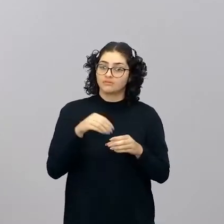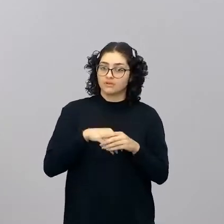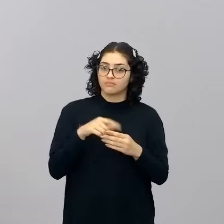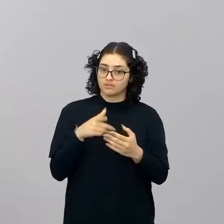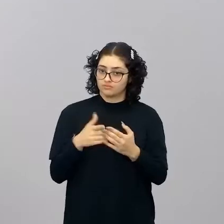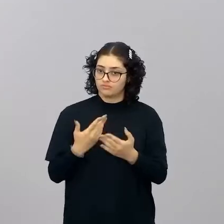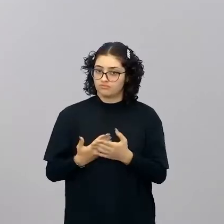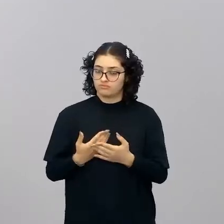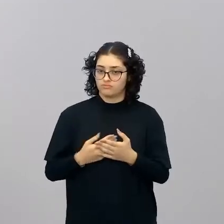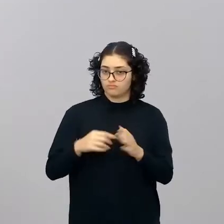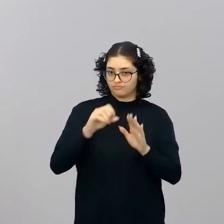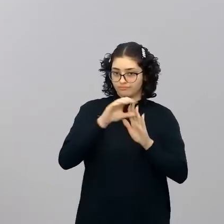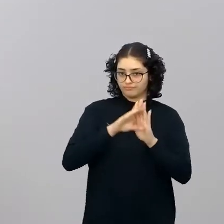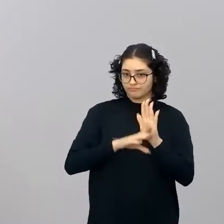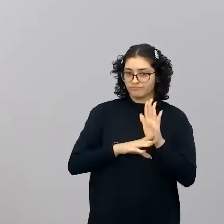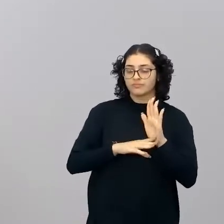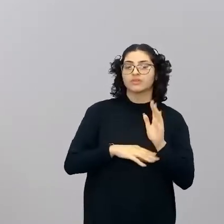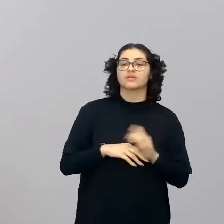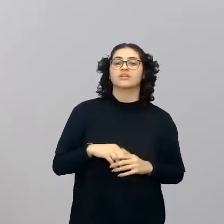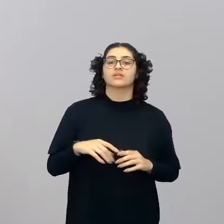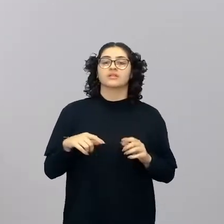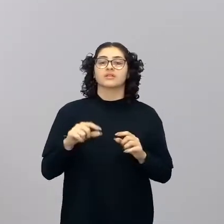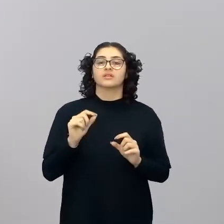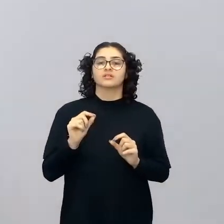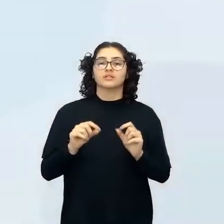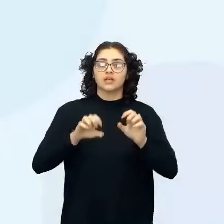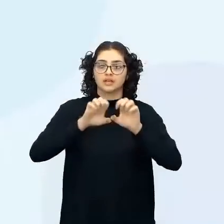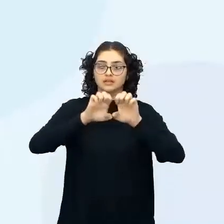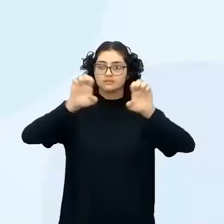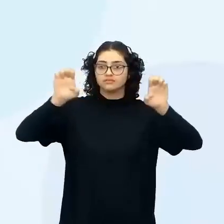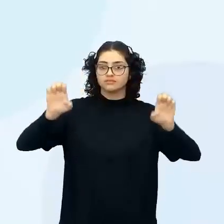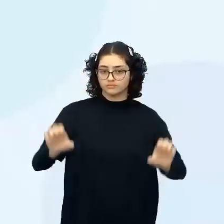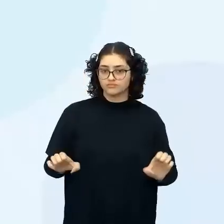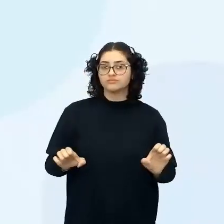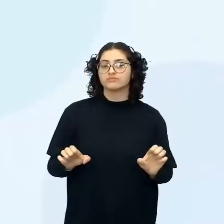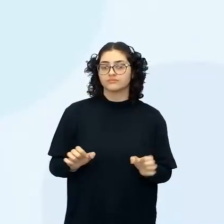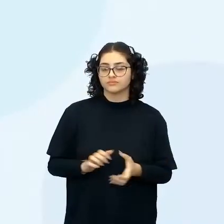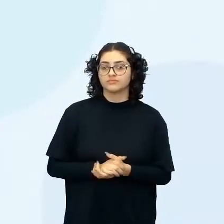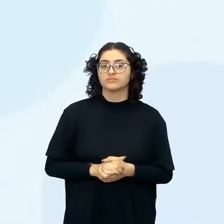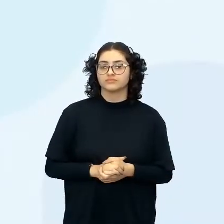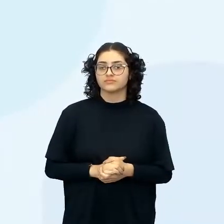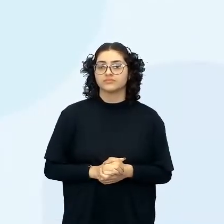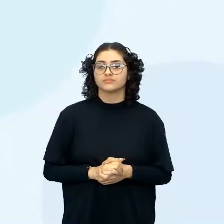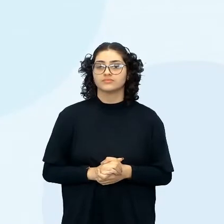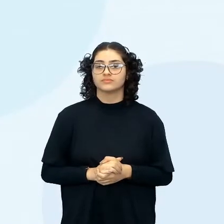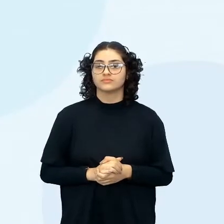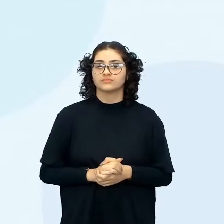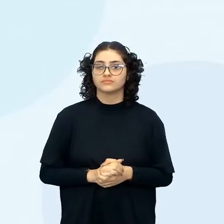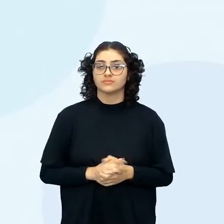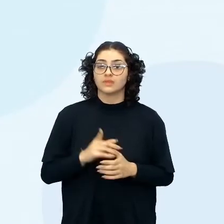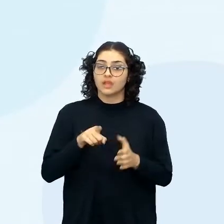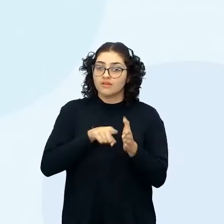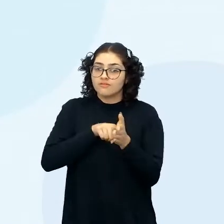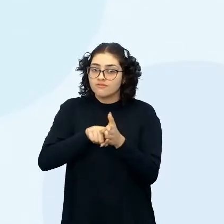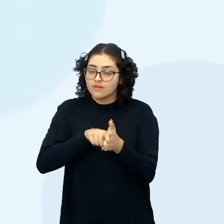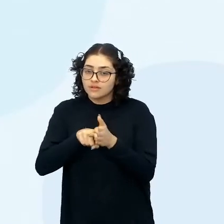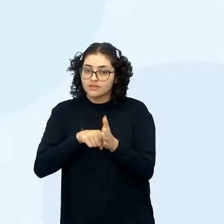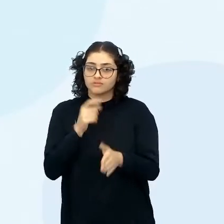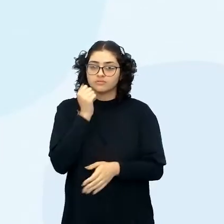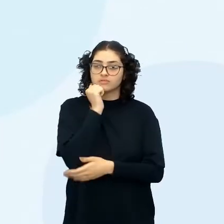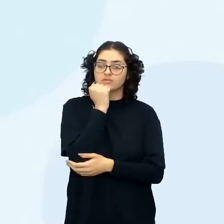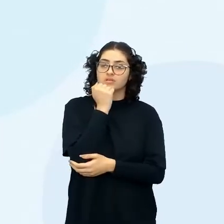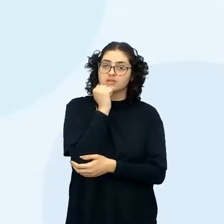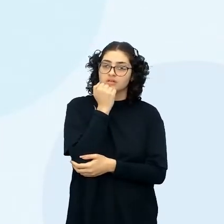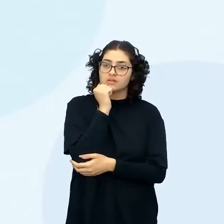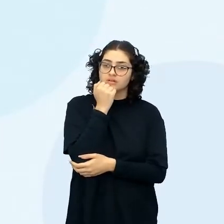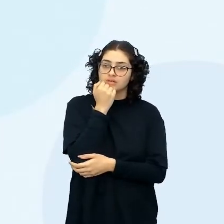também vai trabalhar aí, olha, com dois eixos estruturantes que seguem para vocês, que é o investigação científica